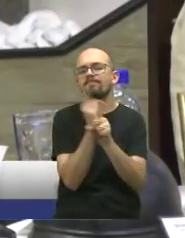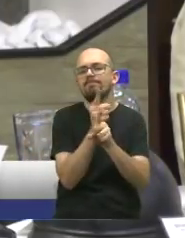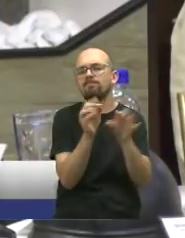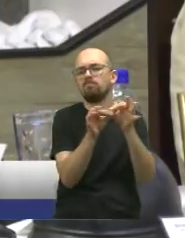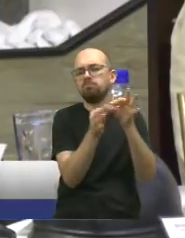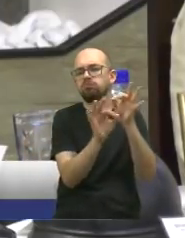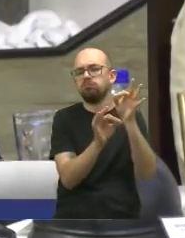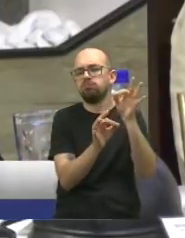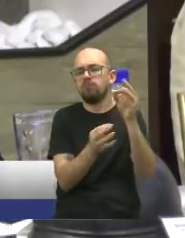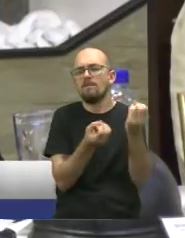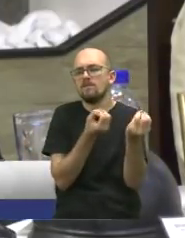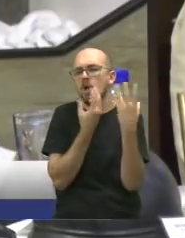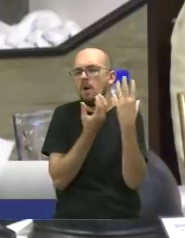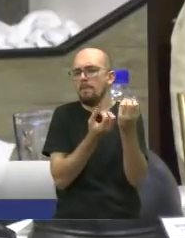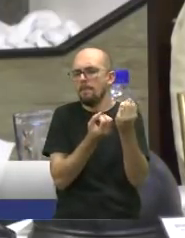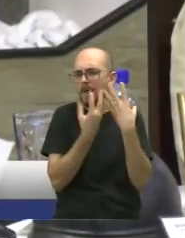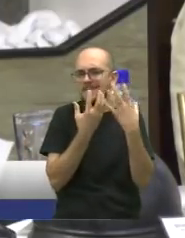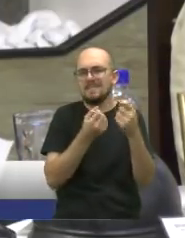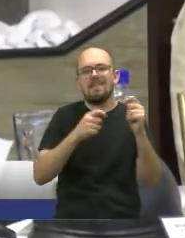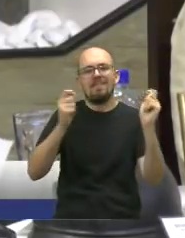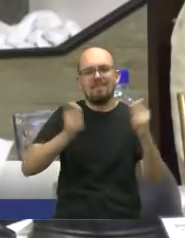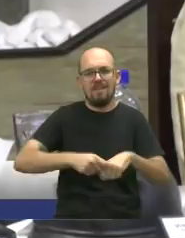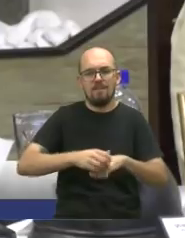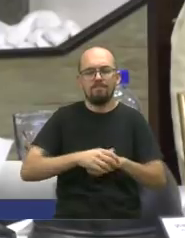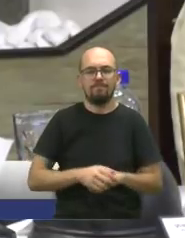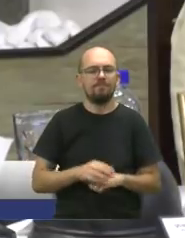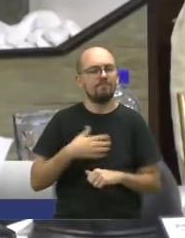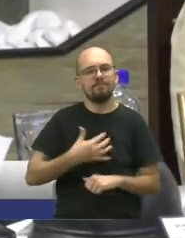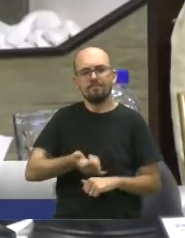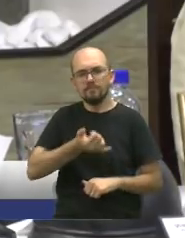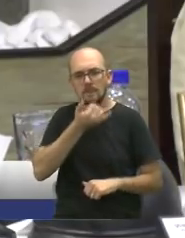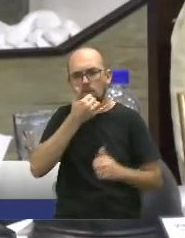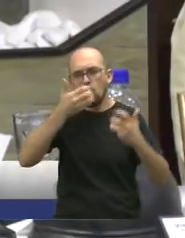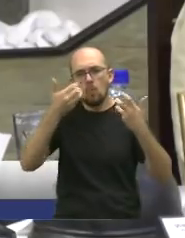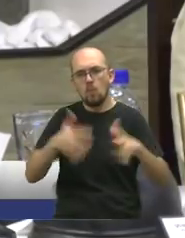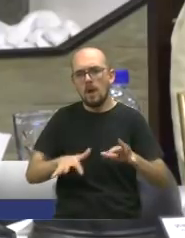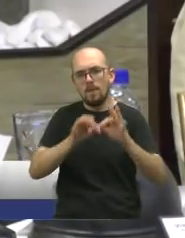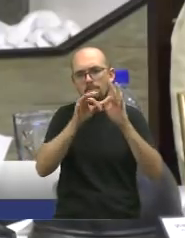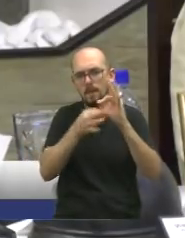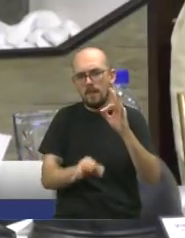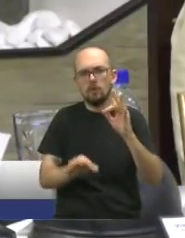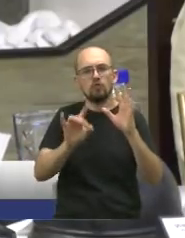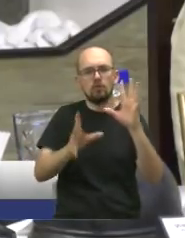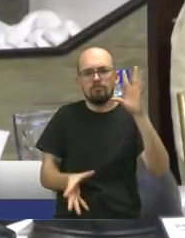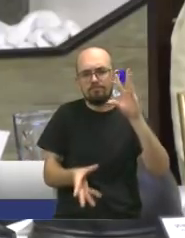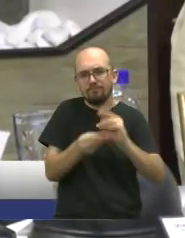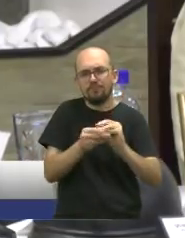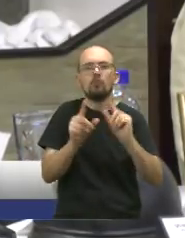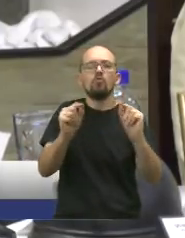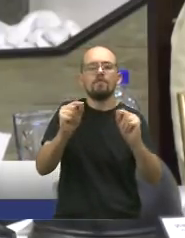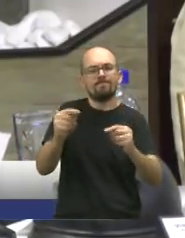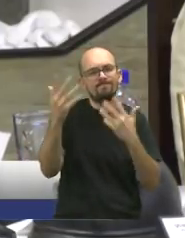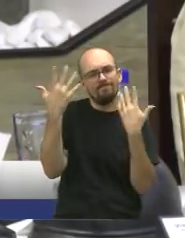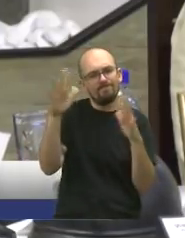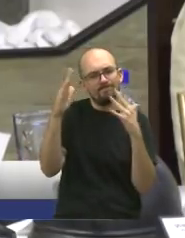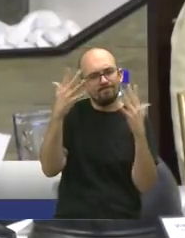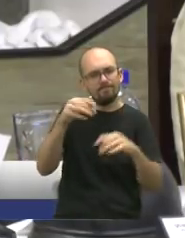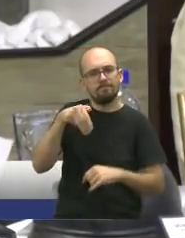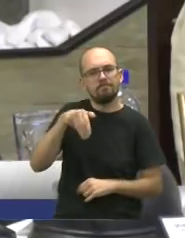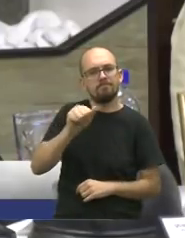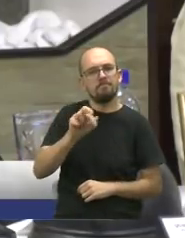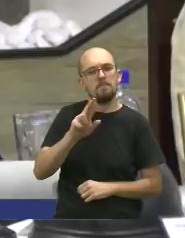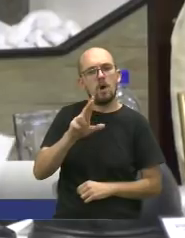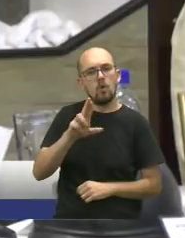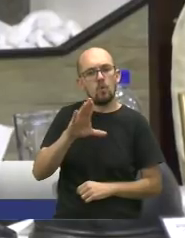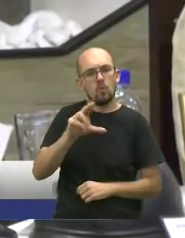à distância. Sem me alongar, quero também parabenizar o historiador Marcos Carmo